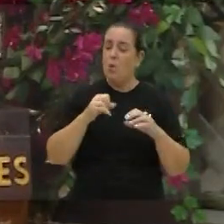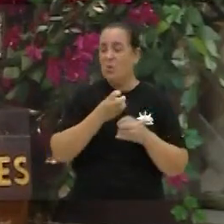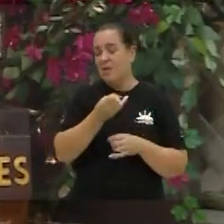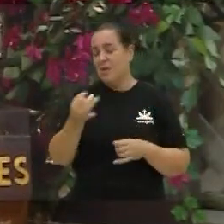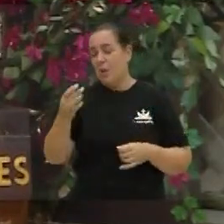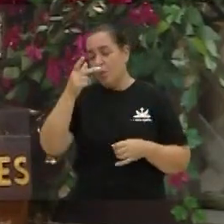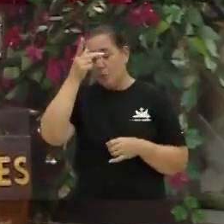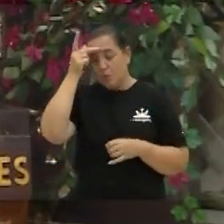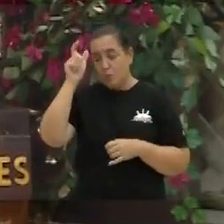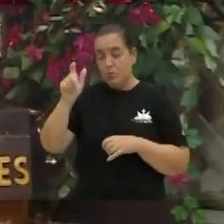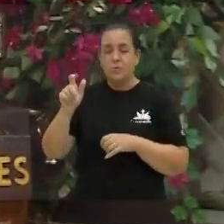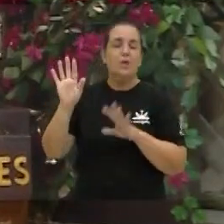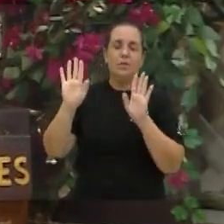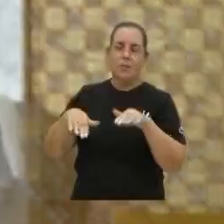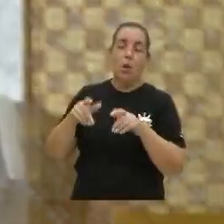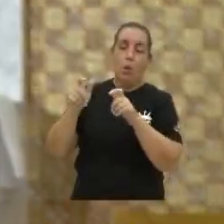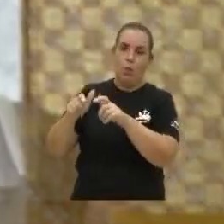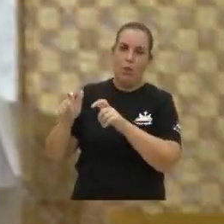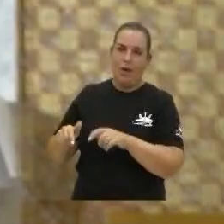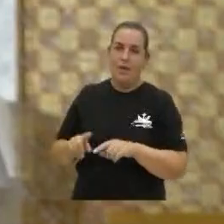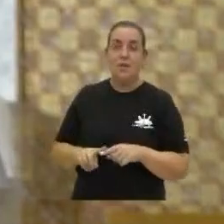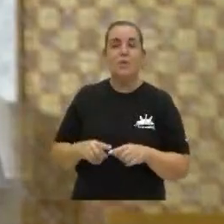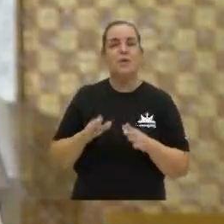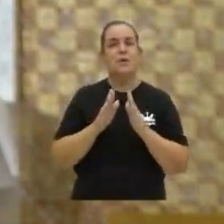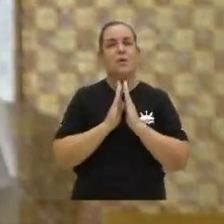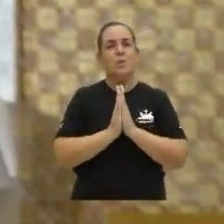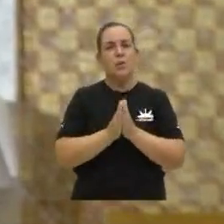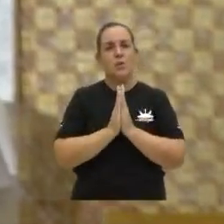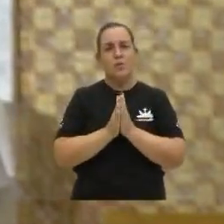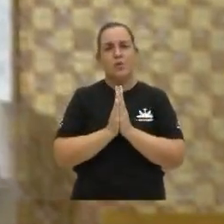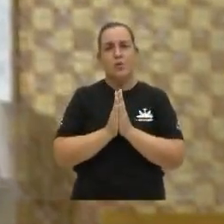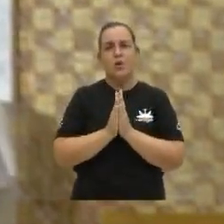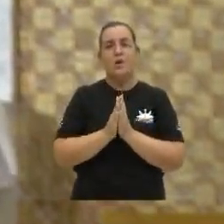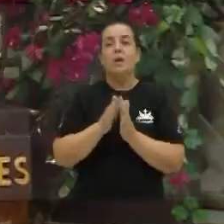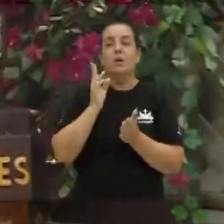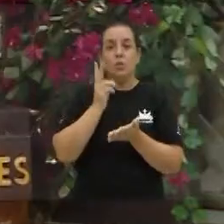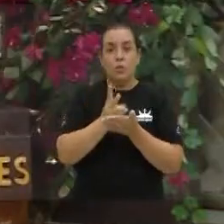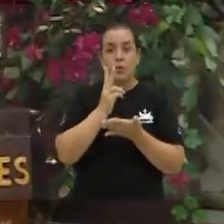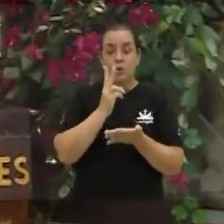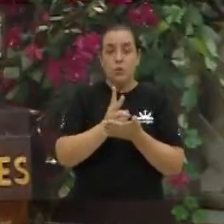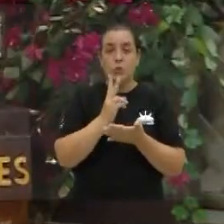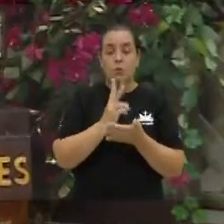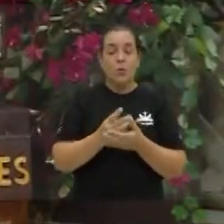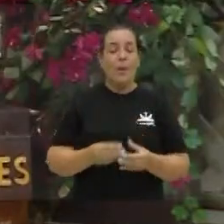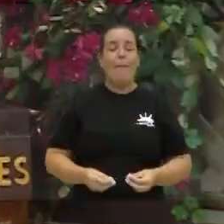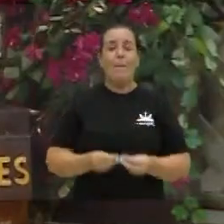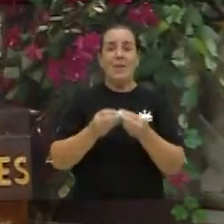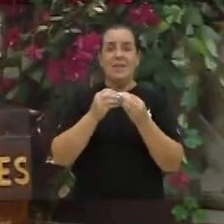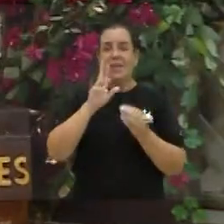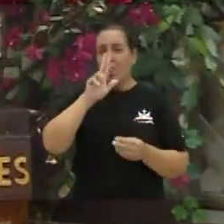no cotidiano, não perca uma missa por nada, não gazeie missa,